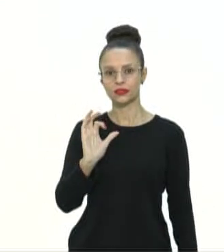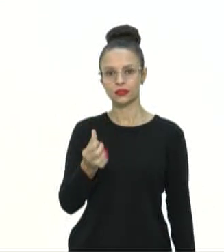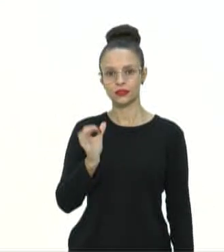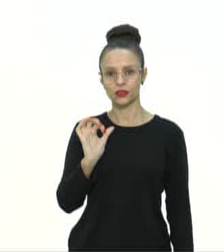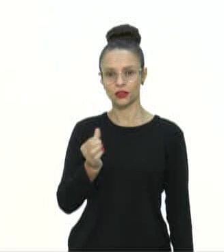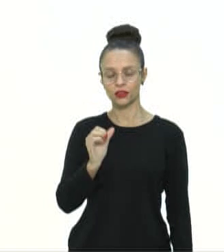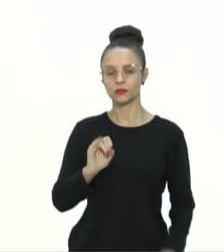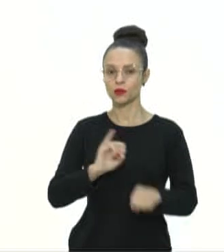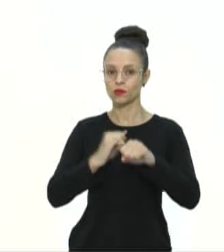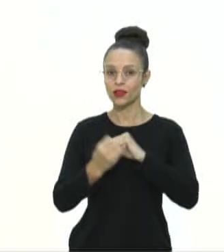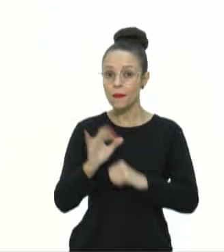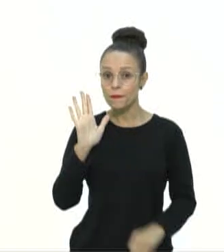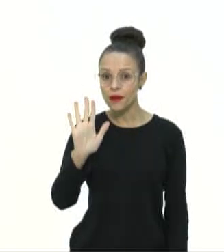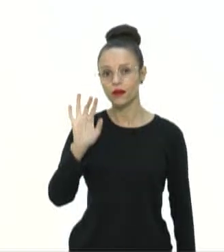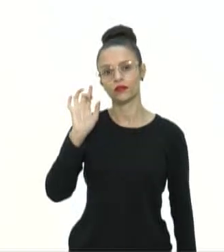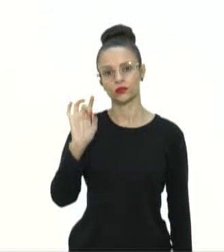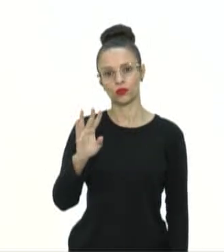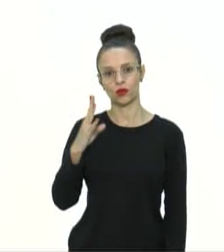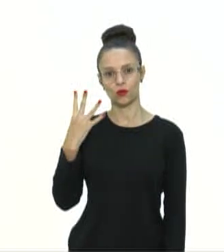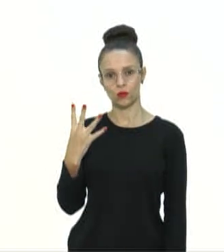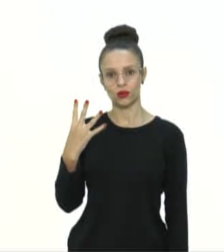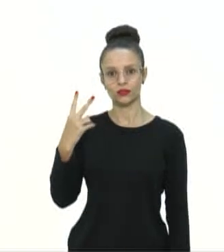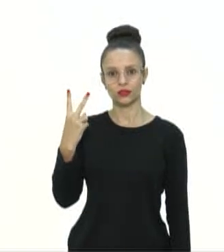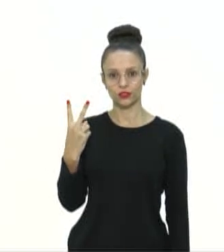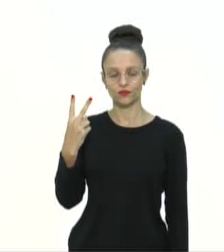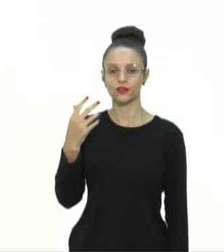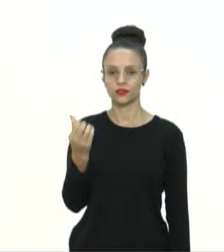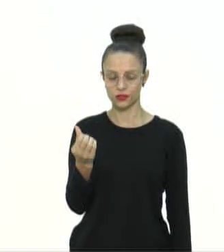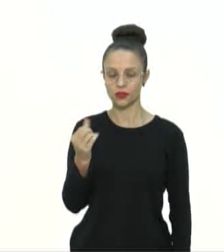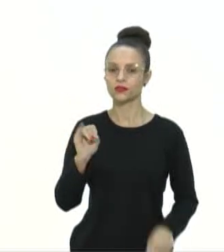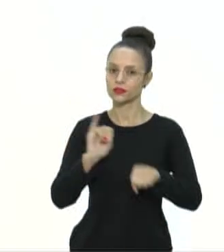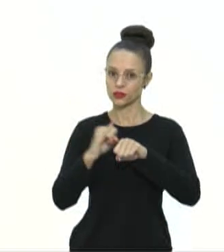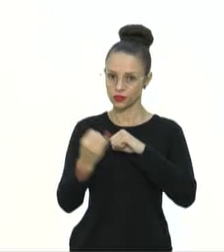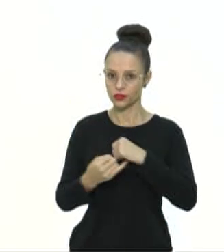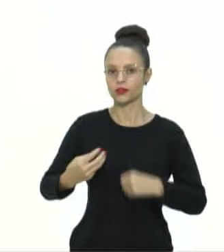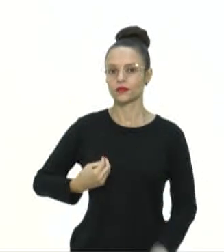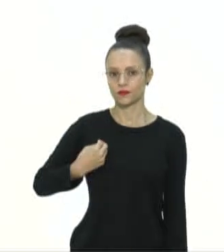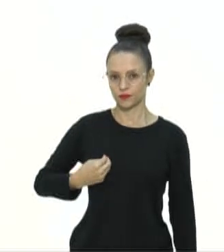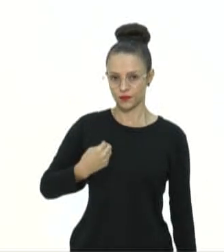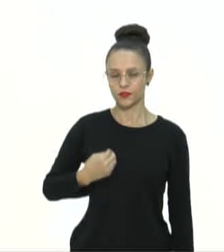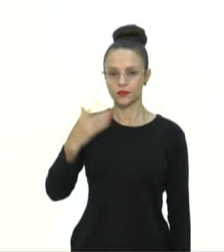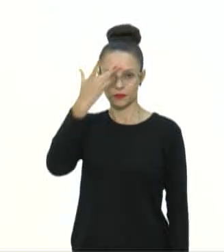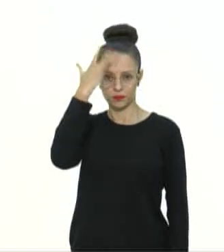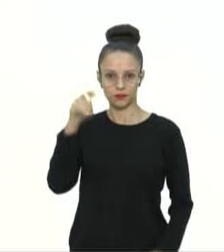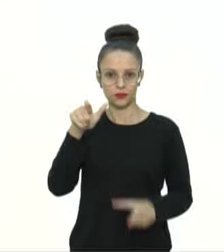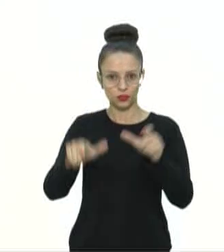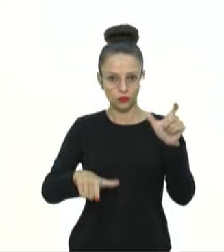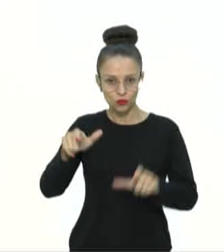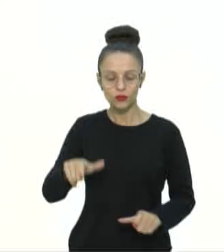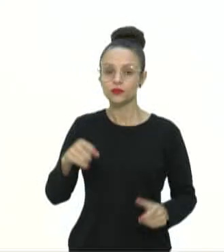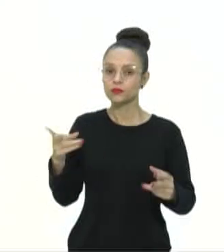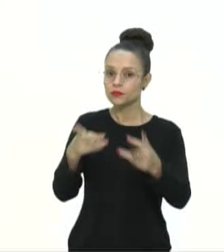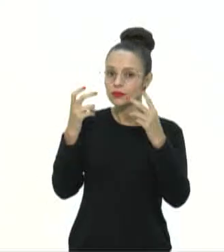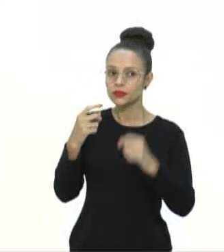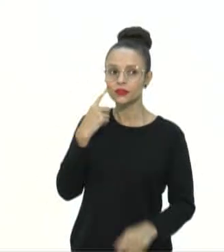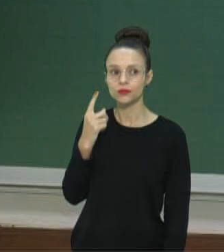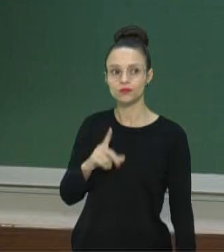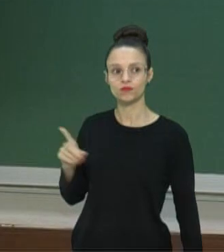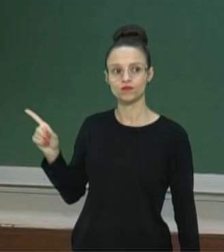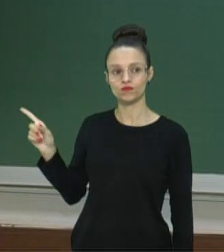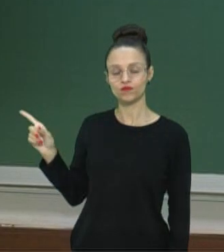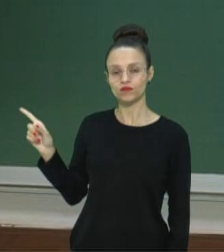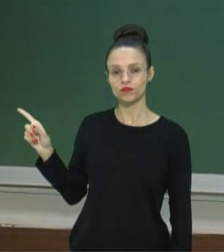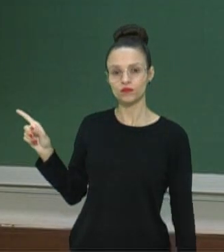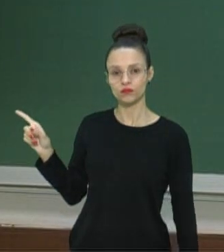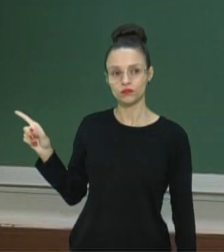ilhas, sendo que somente 426 são habitadas. Então, vocês podem observar,